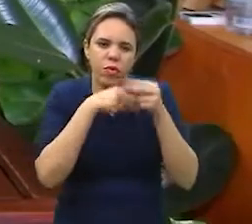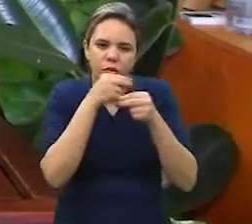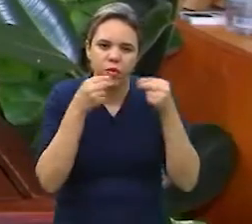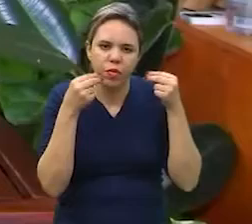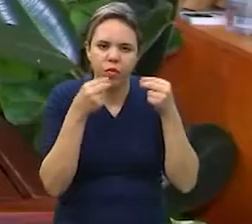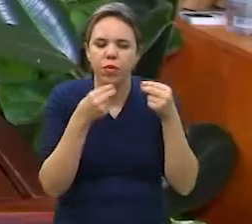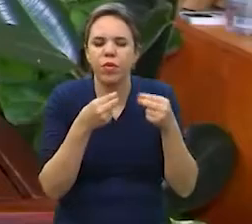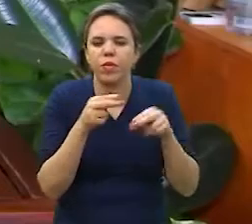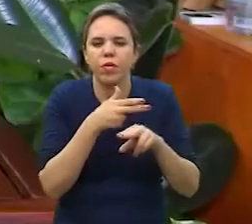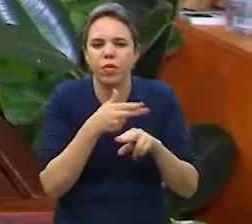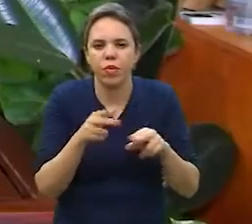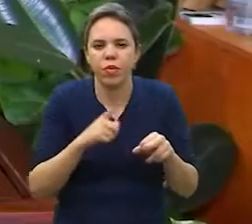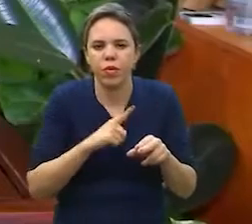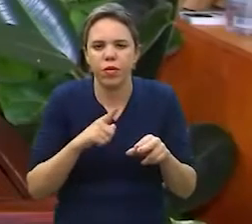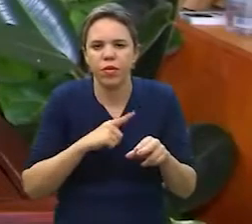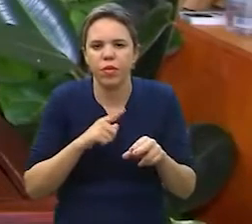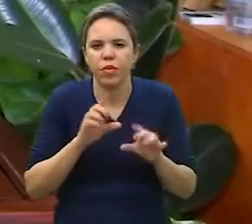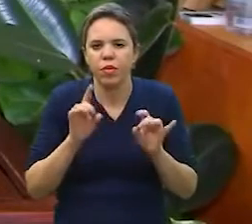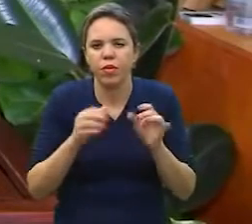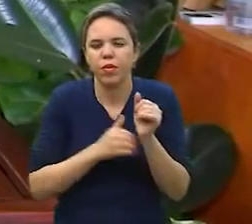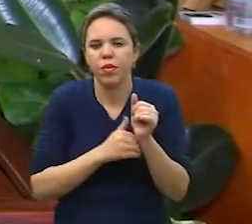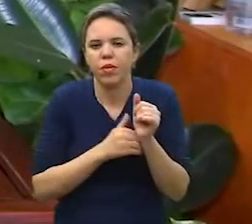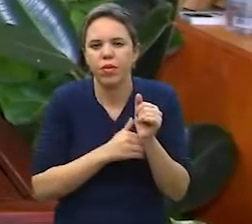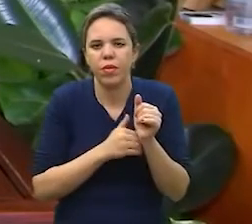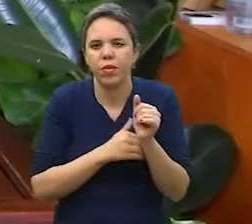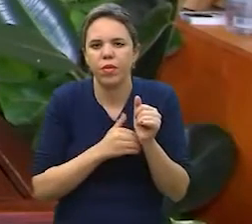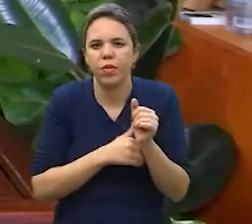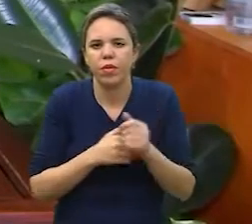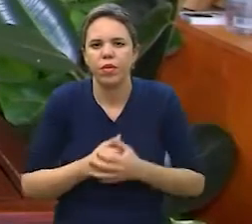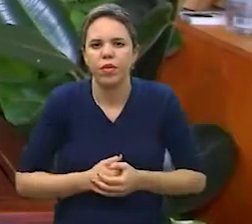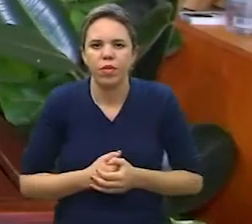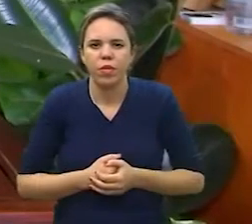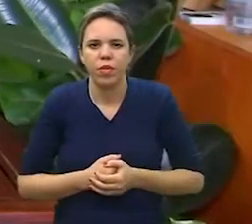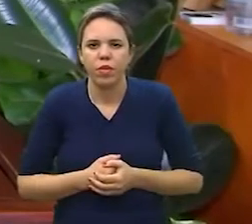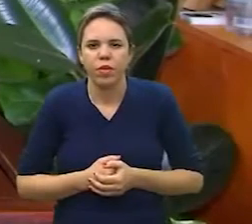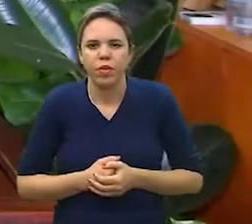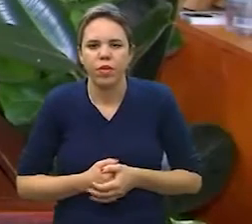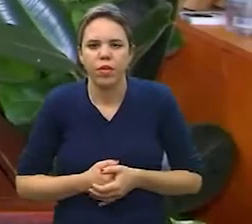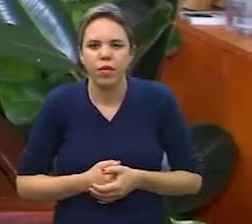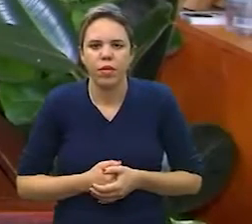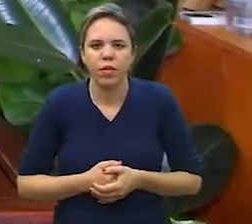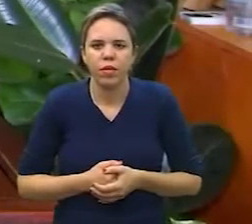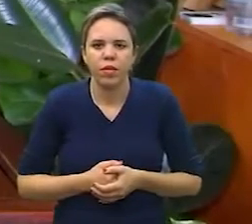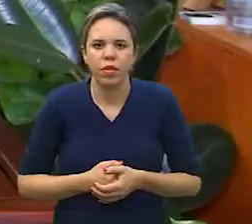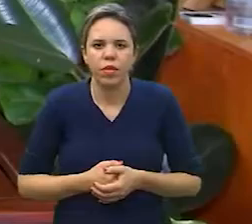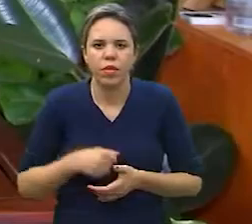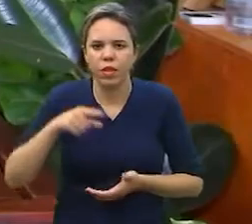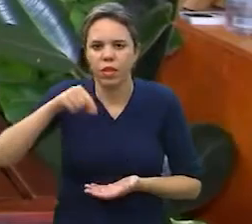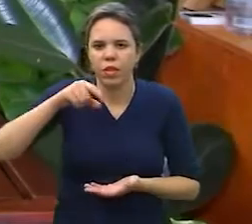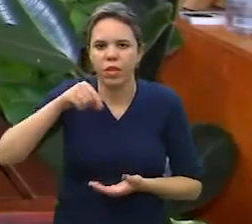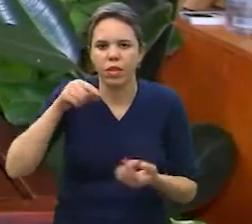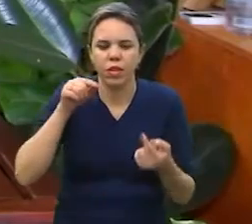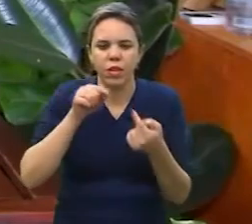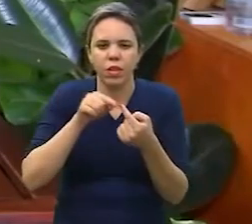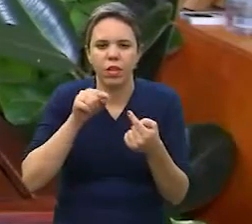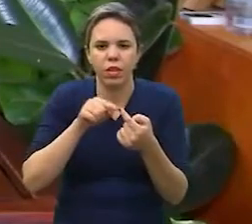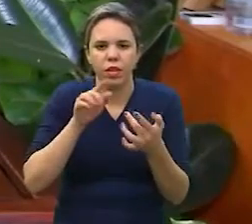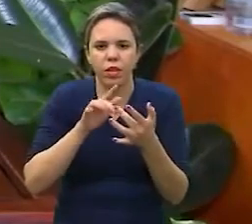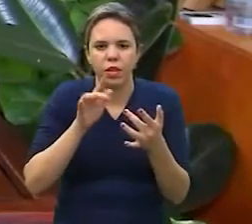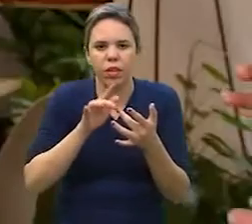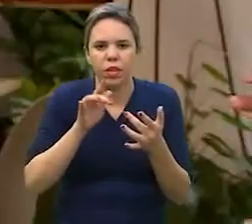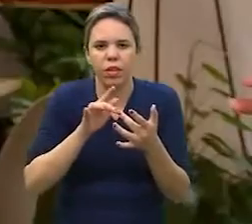bombom. Né? E aí tem um truque, um segredinho, né? Que é para não deixar o líquido em contato